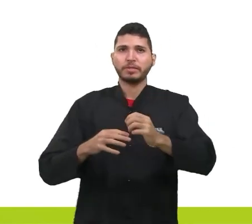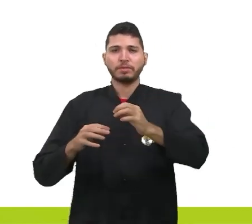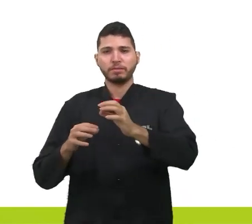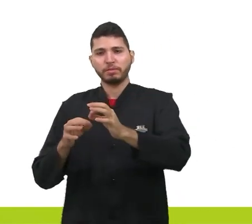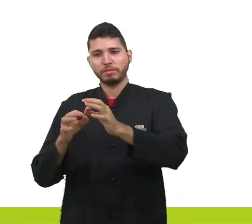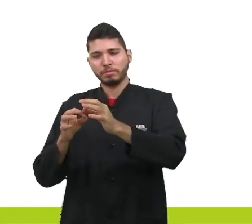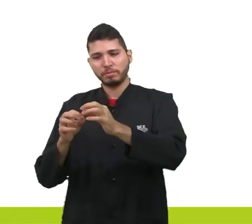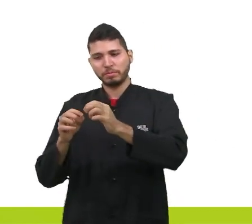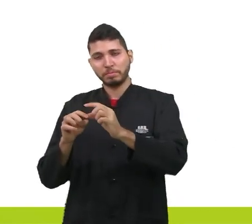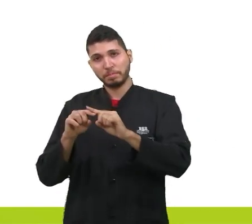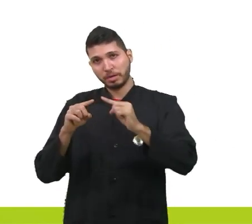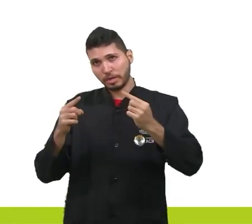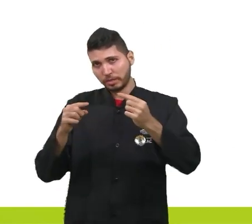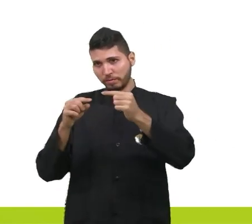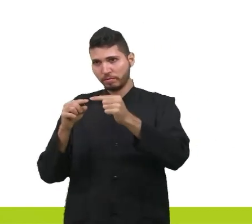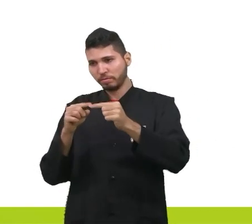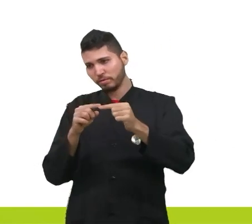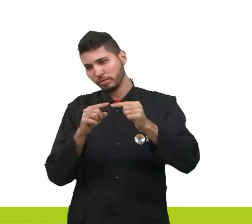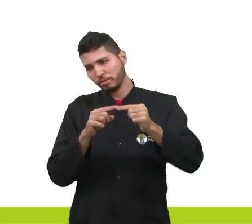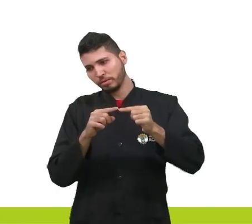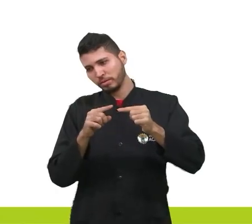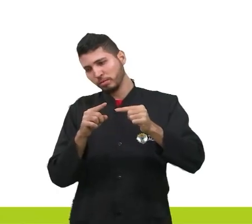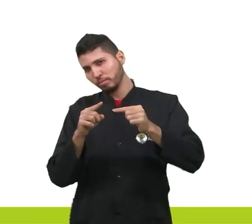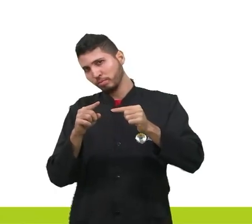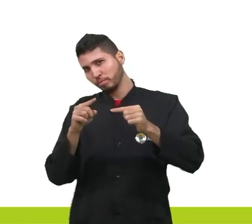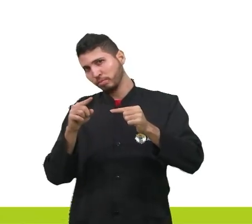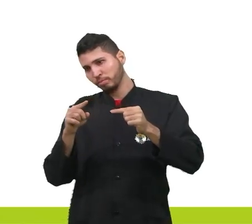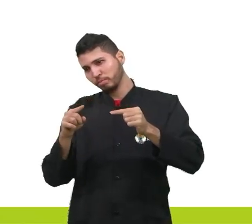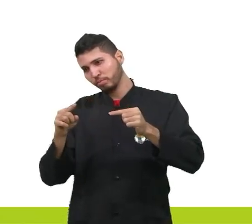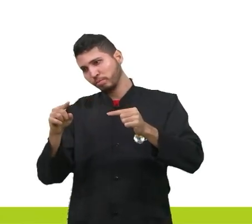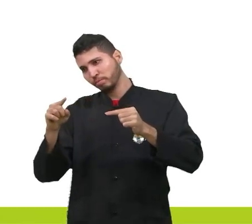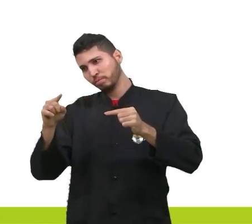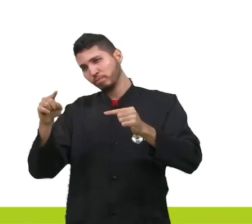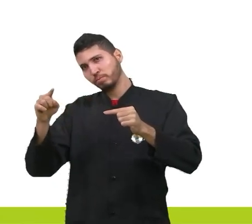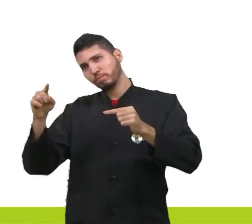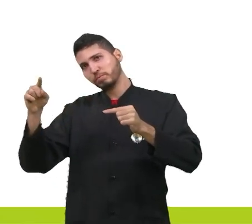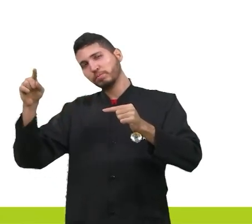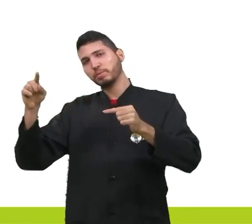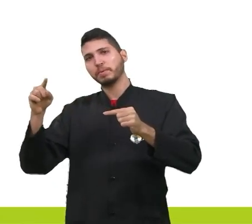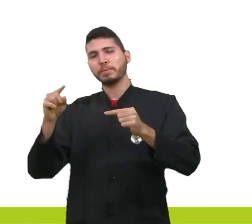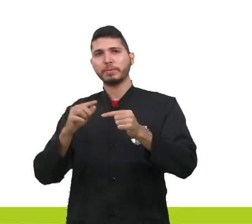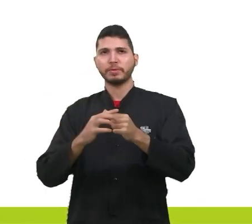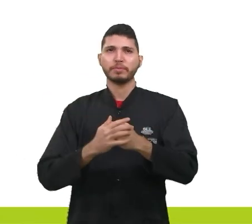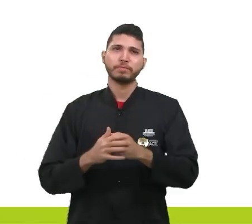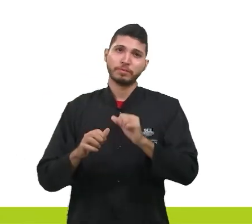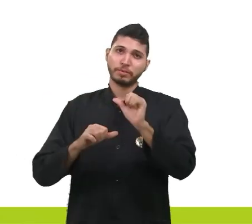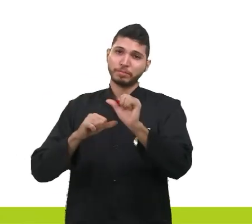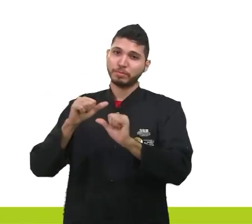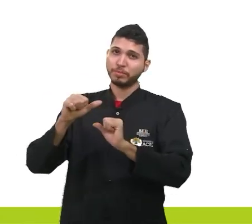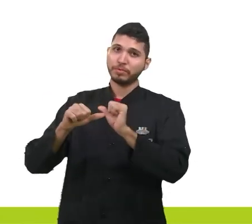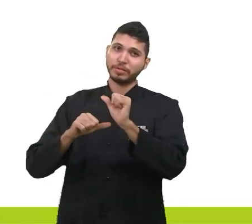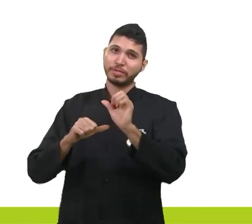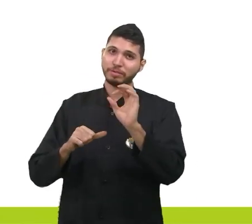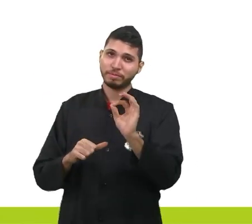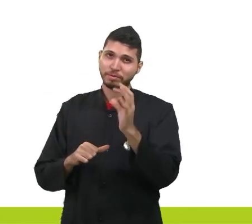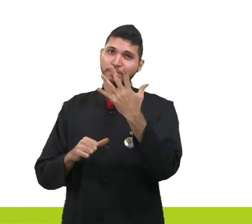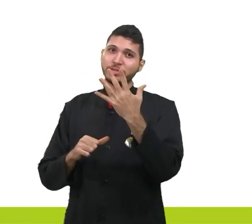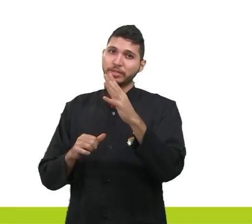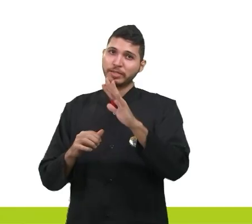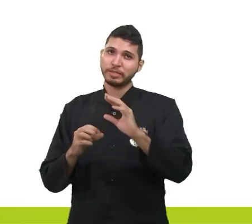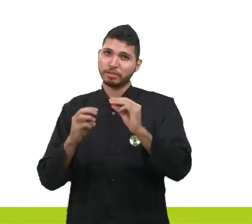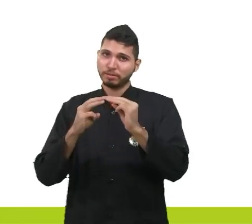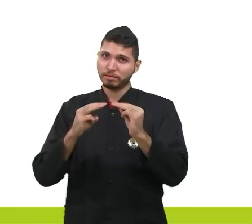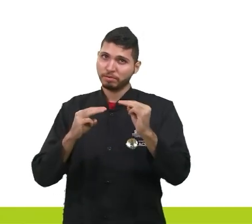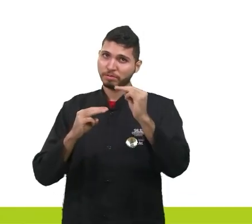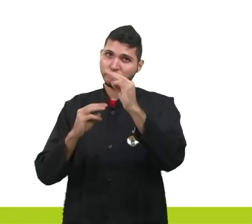vai aumentando, chegando já na cidade de São Paulo, nós já temos uma mudança na temperatura. A temperatura média já cai